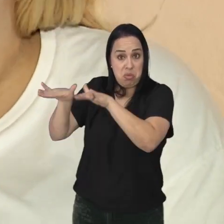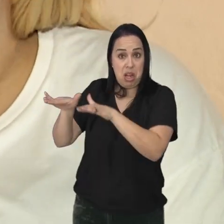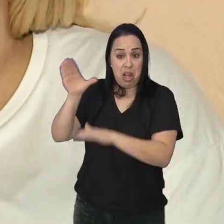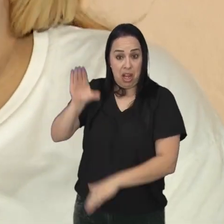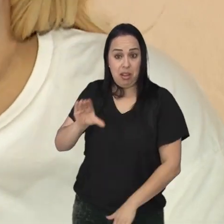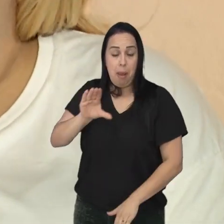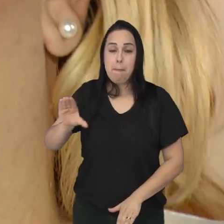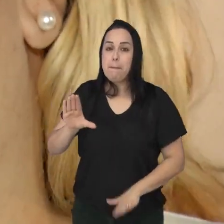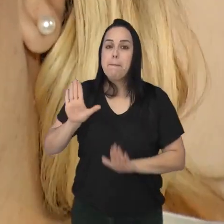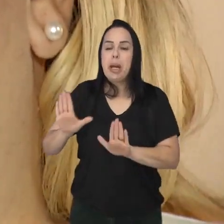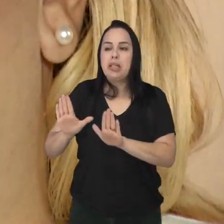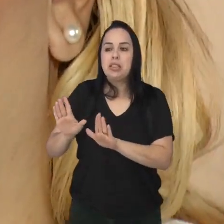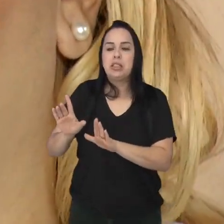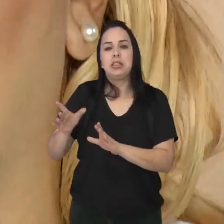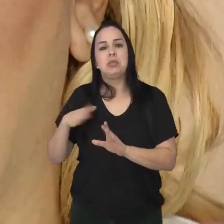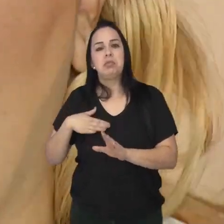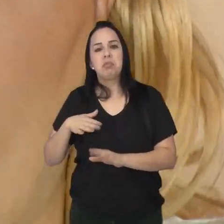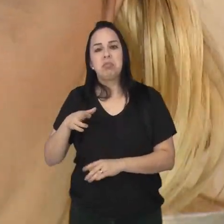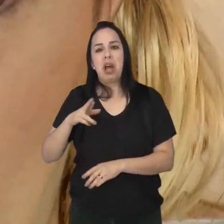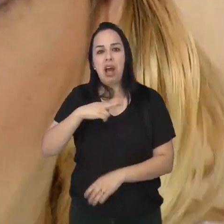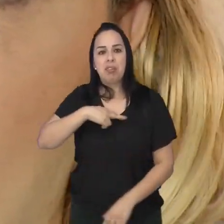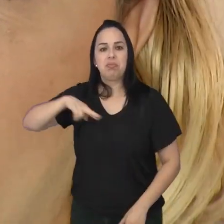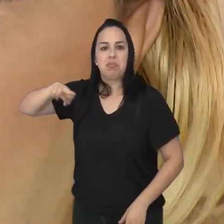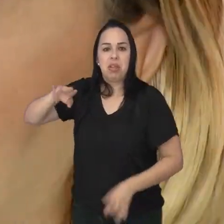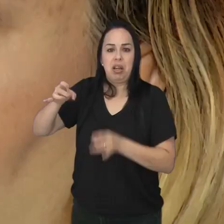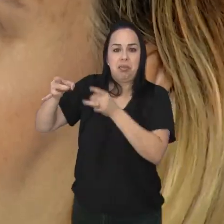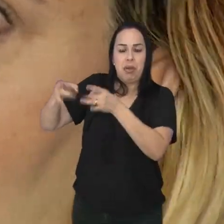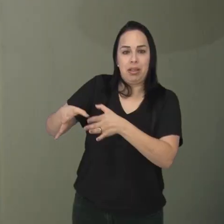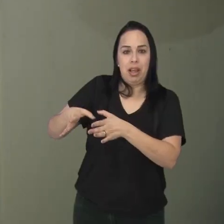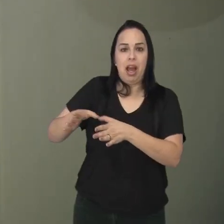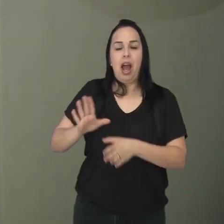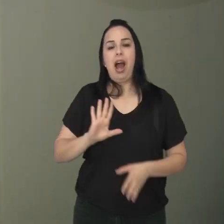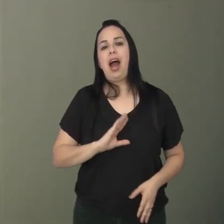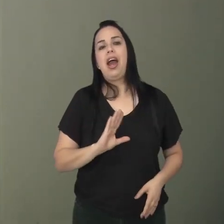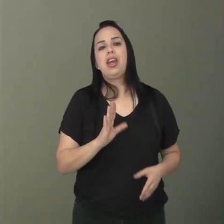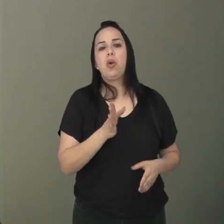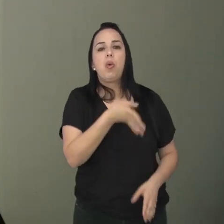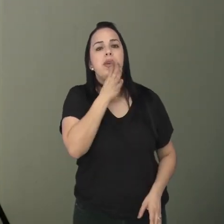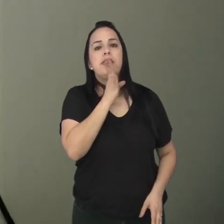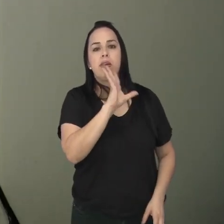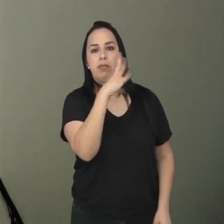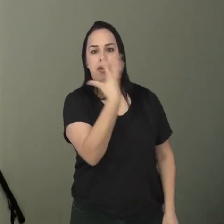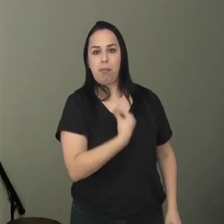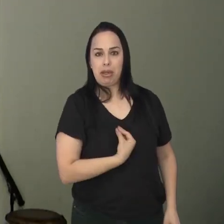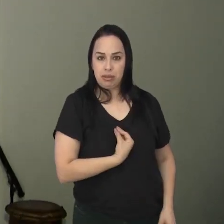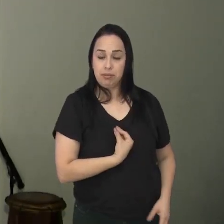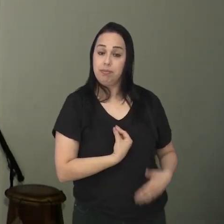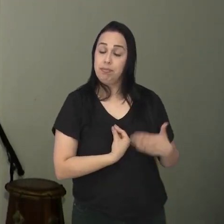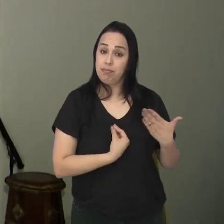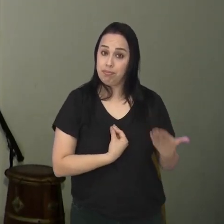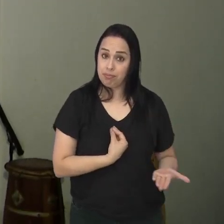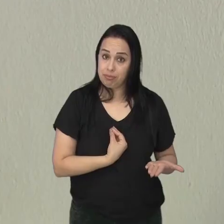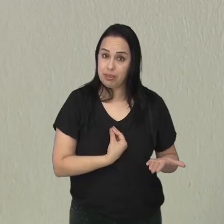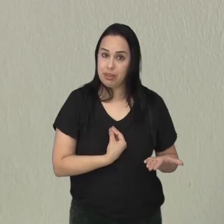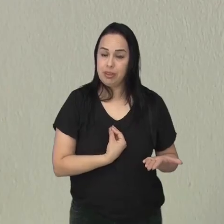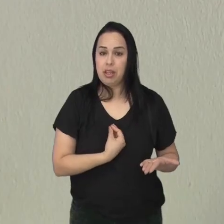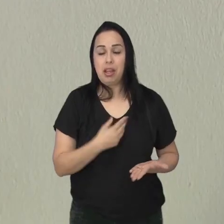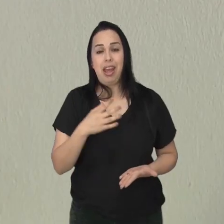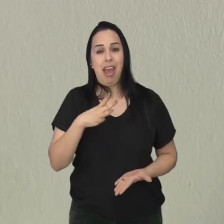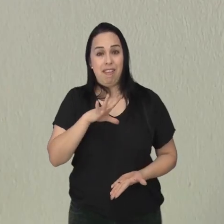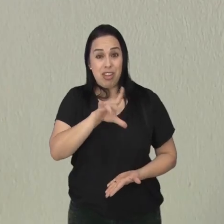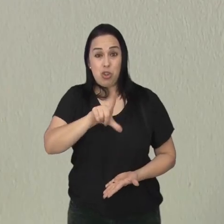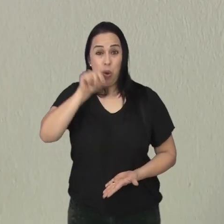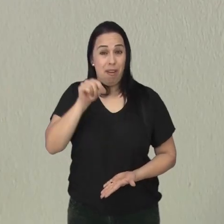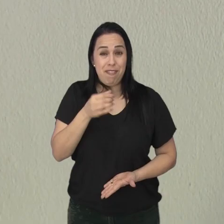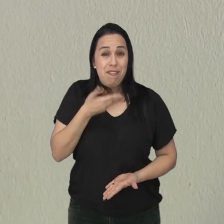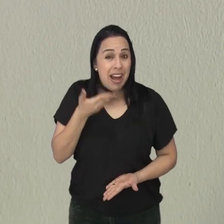família católica, mas com o tempo se afastou da religião até conhecer a Umbanda por intermédio de uma amiga. O que deveria